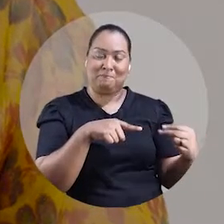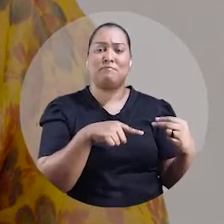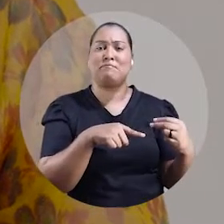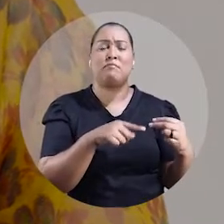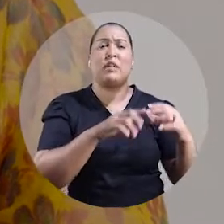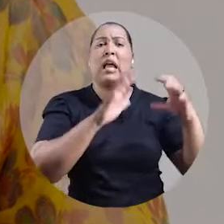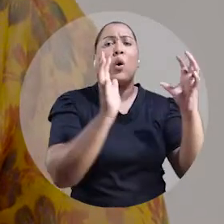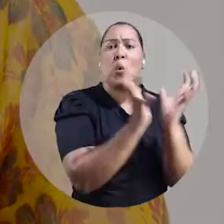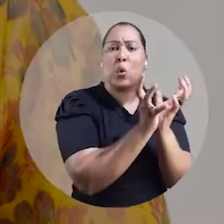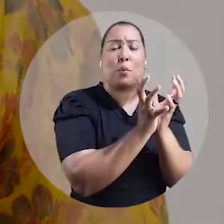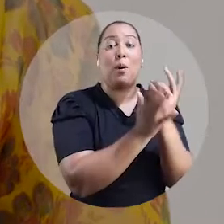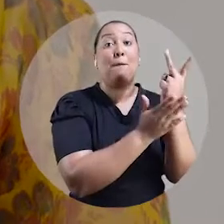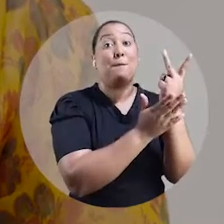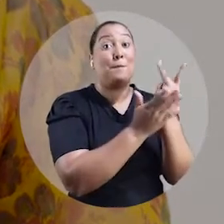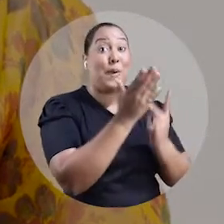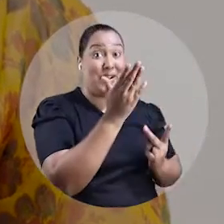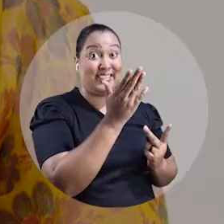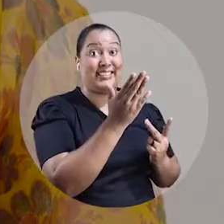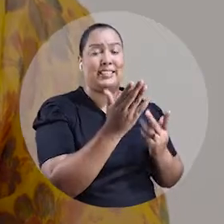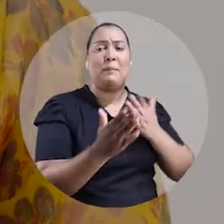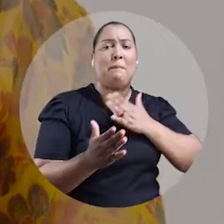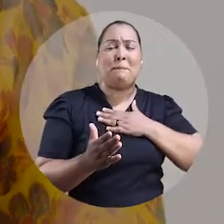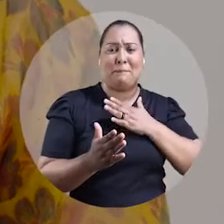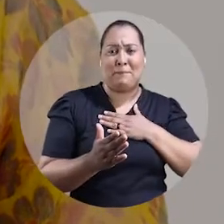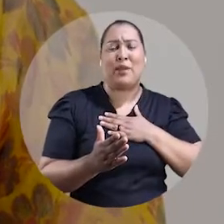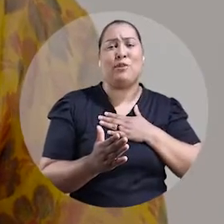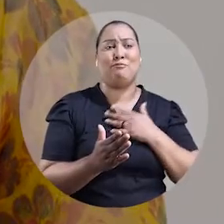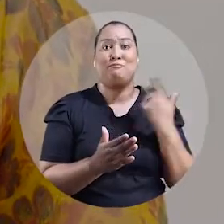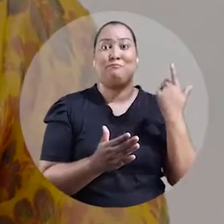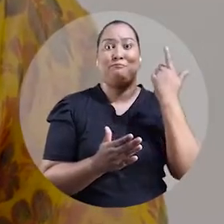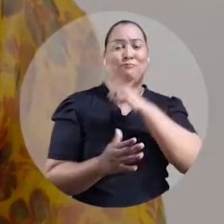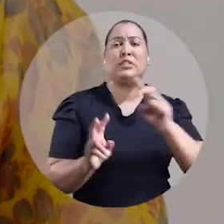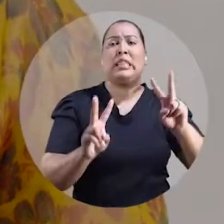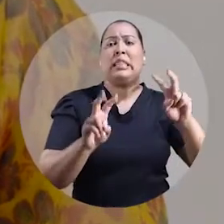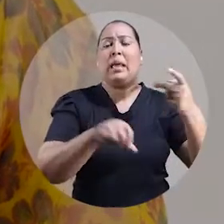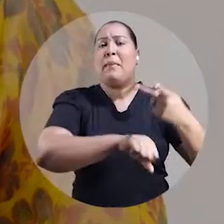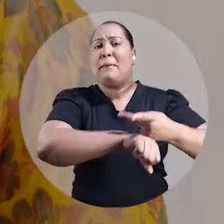no item poesia, o título do prêmio era